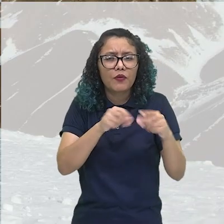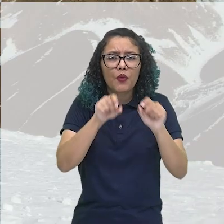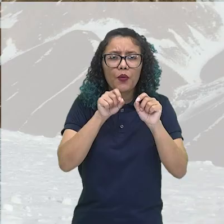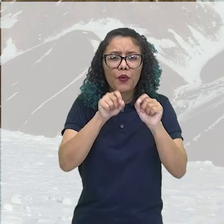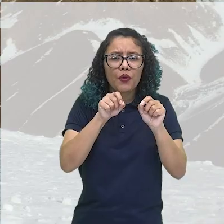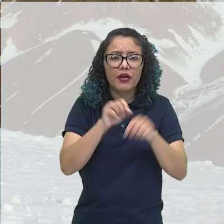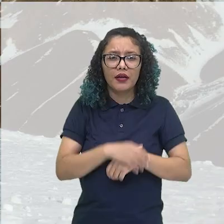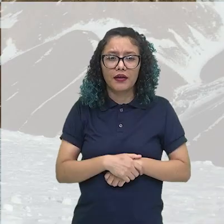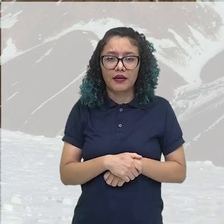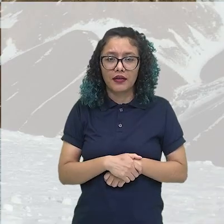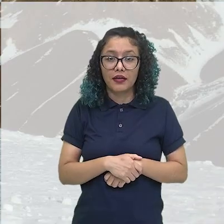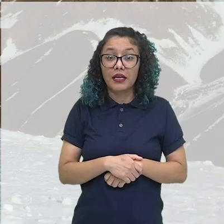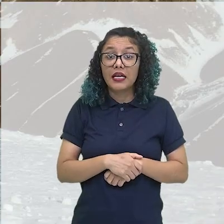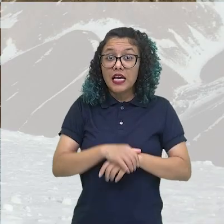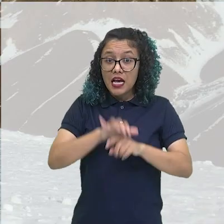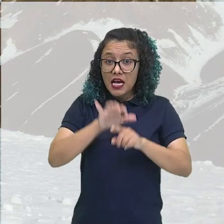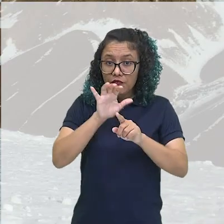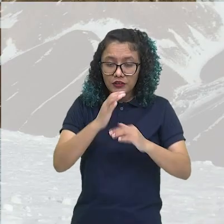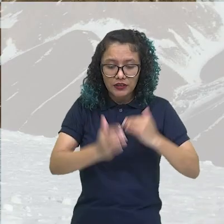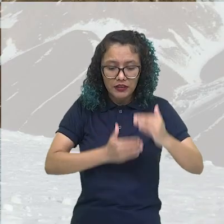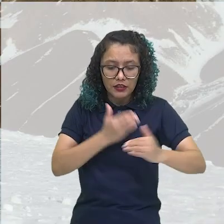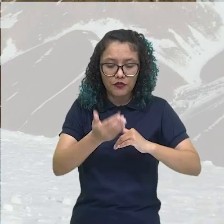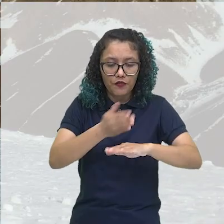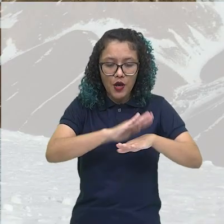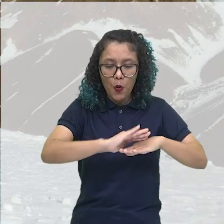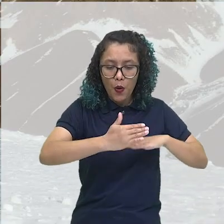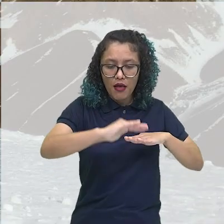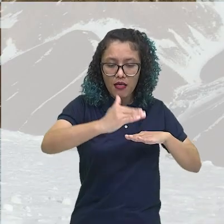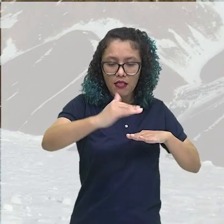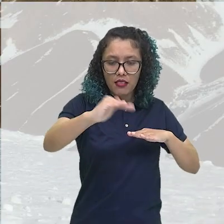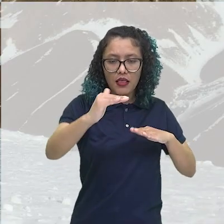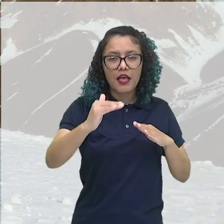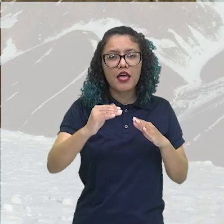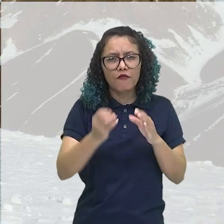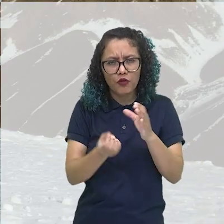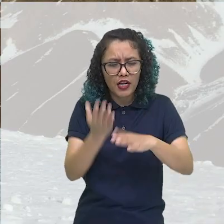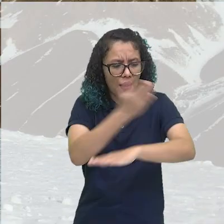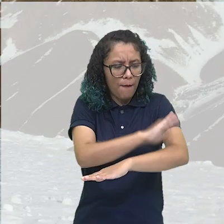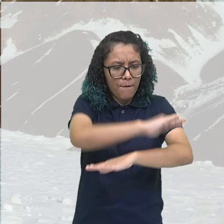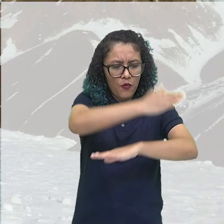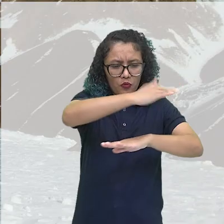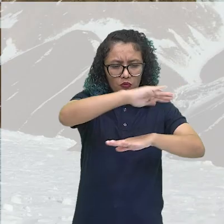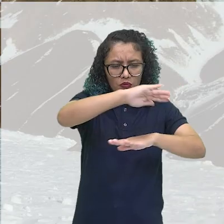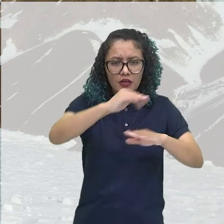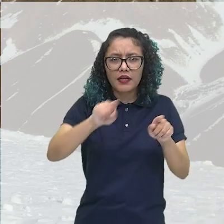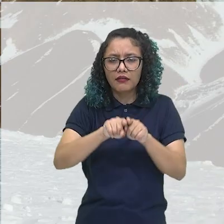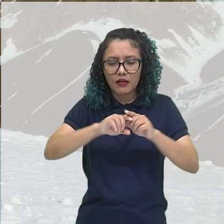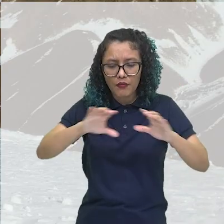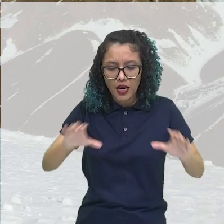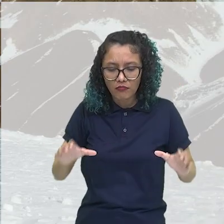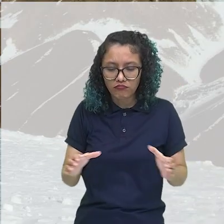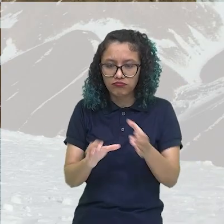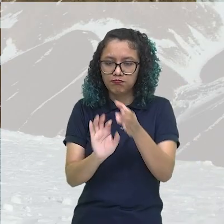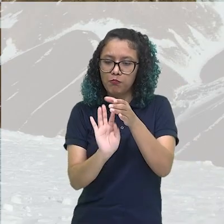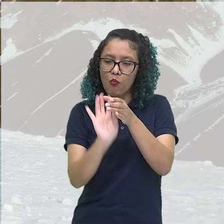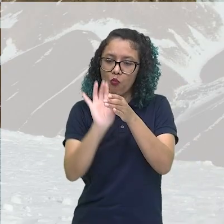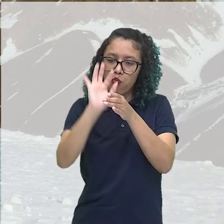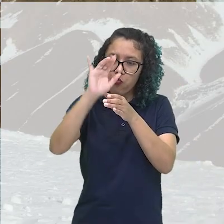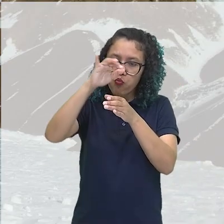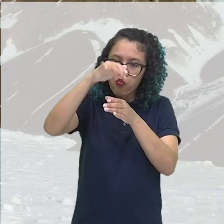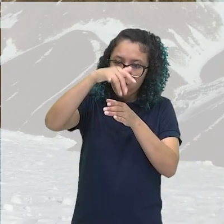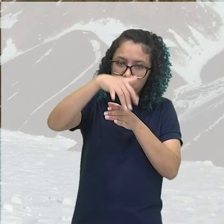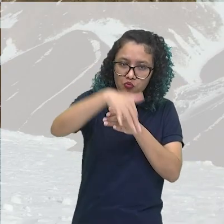por moldar o relevo da Terra, criando as montanhas, criando os vulcões, as